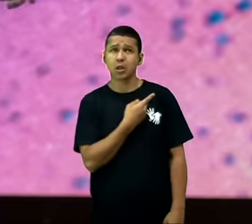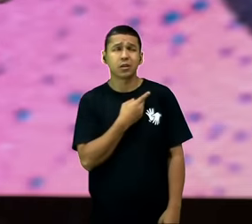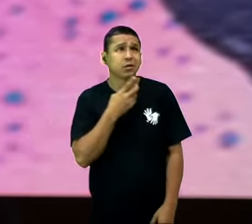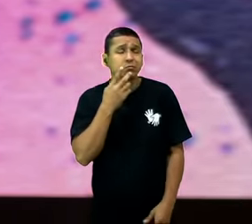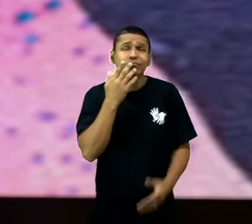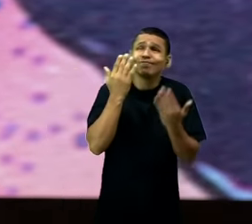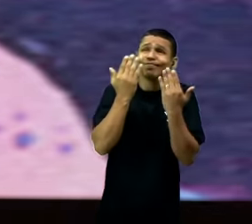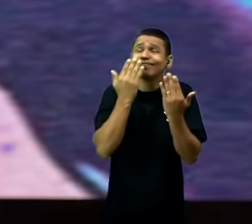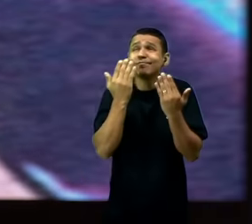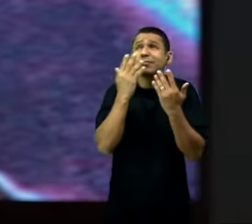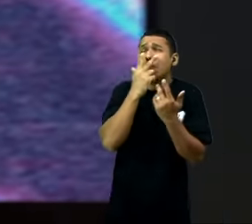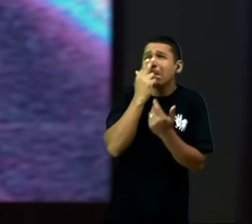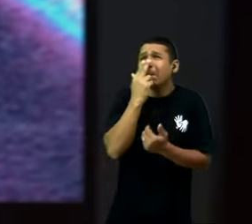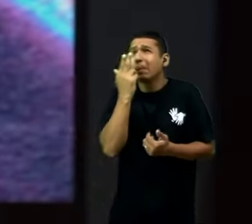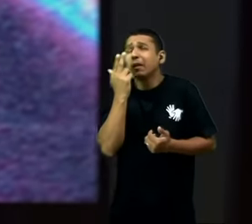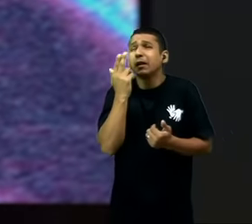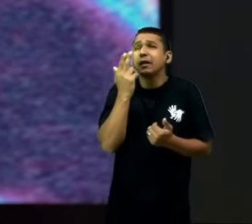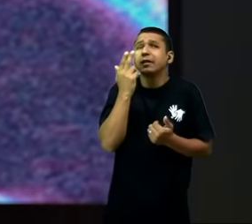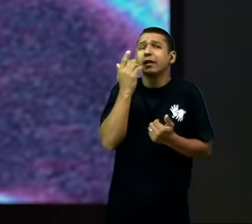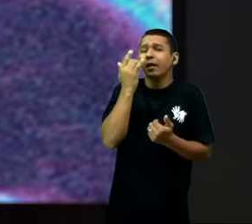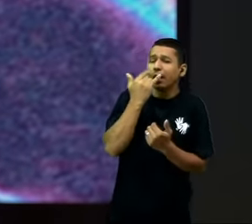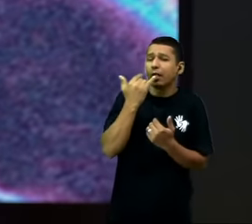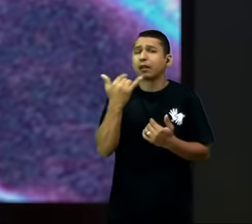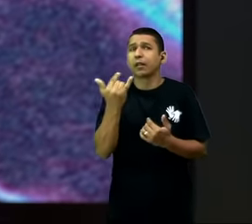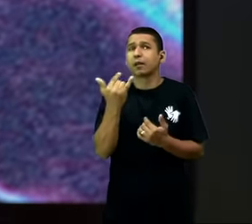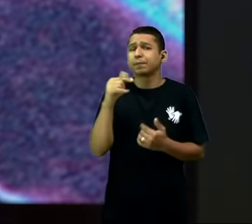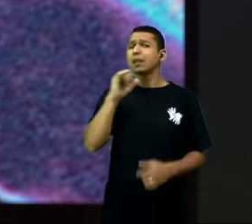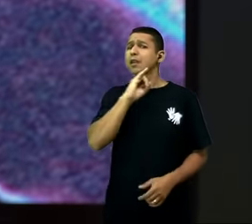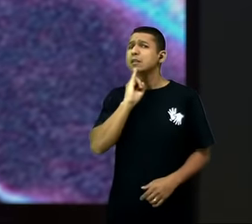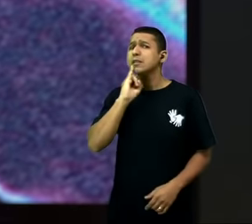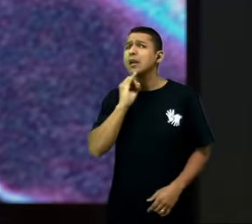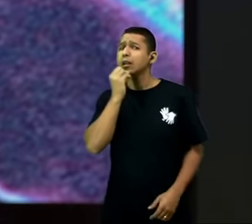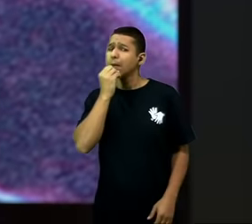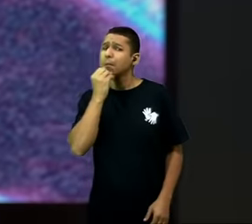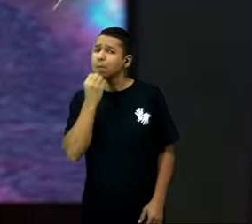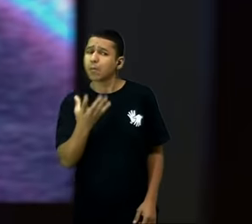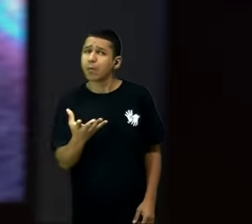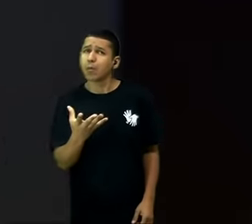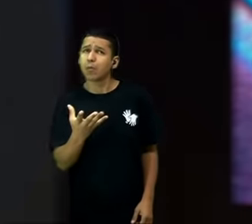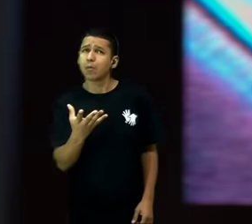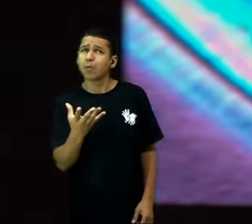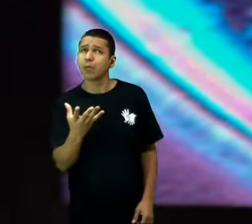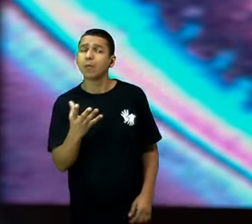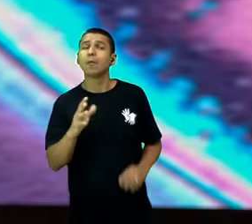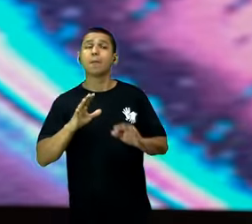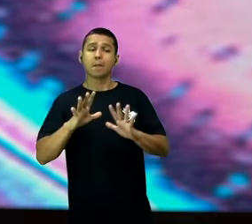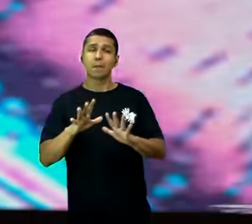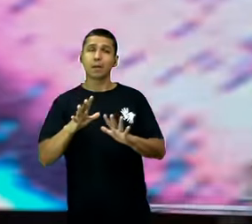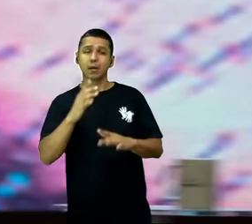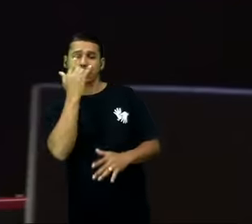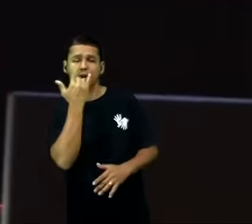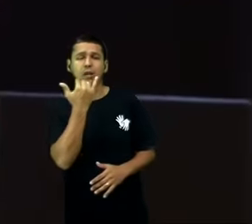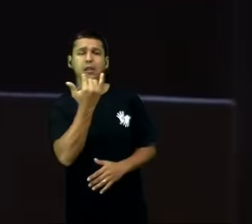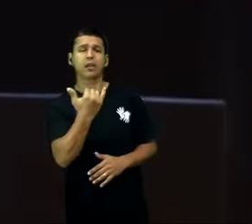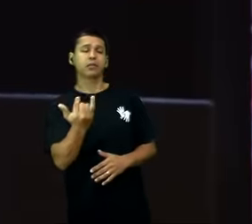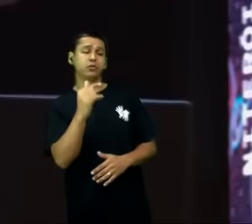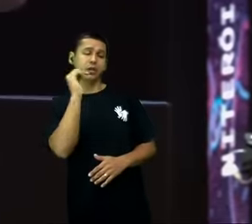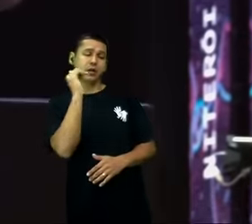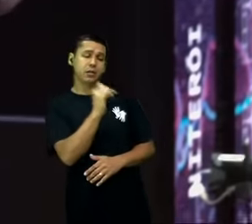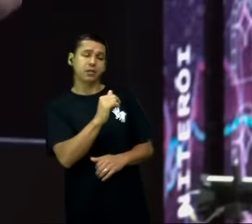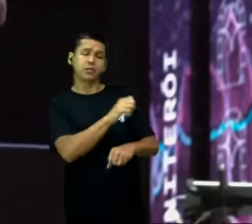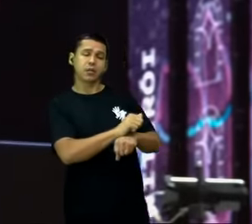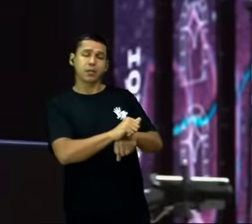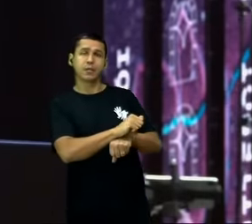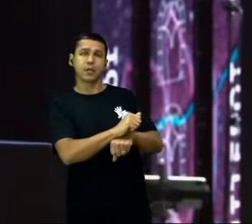se distrai. Isaac é bênção ou é maldição para Abraão? Mas está distraindo ele. Ele está 20 anos criando